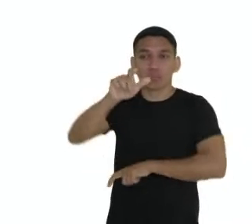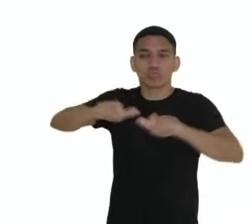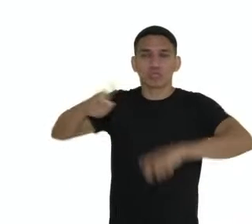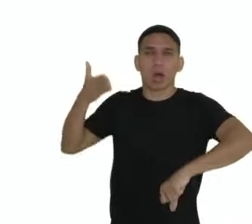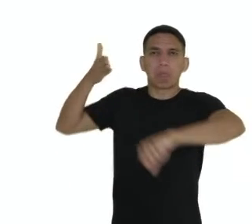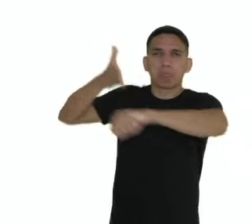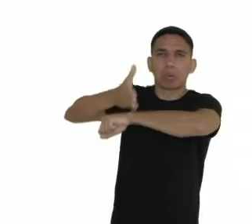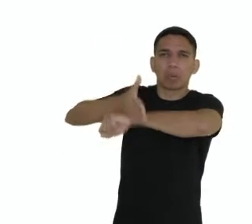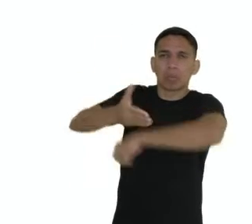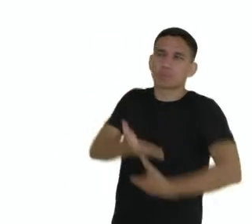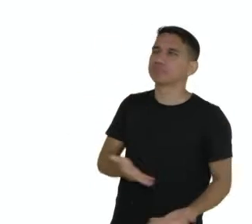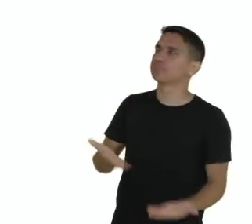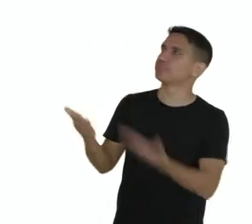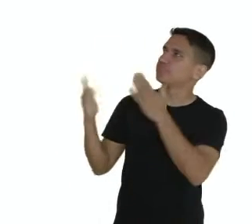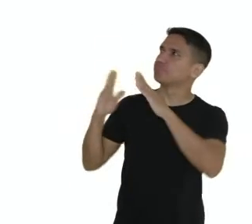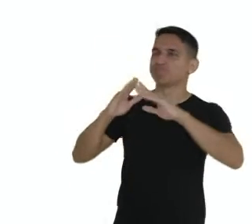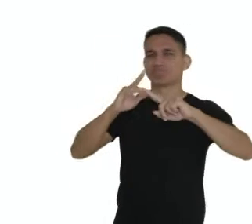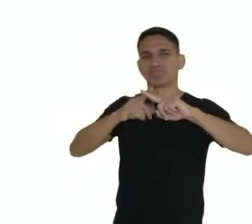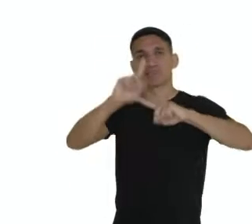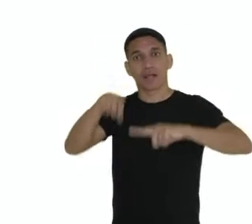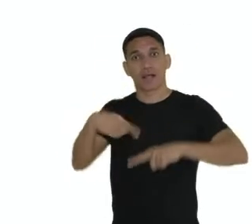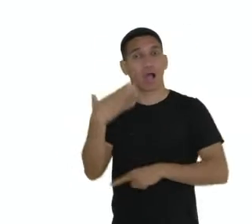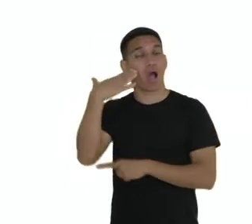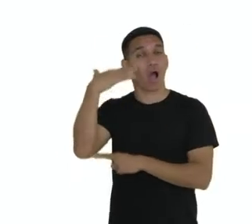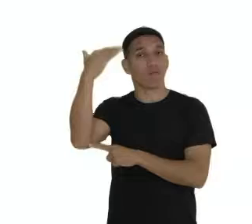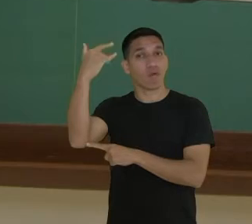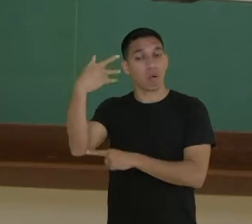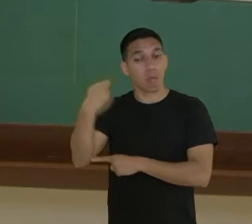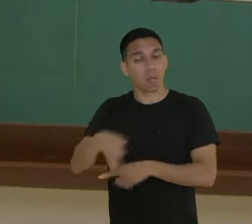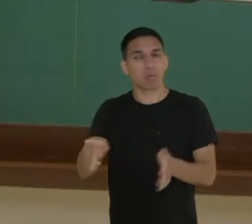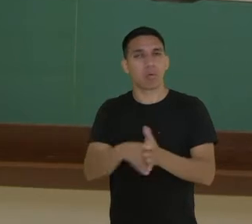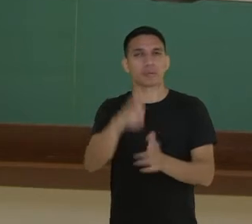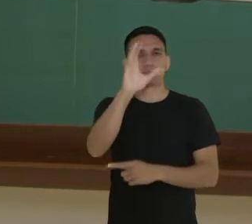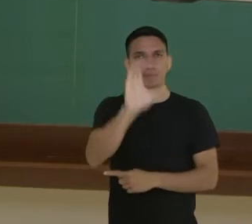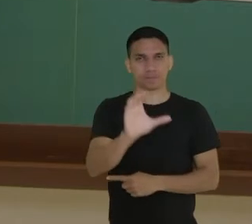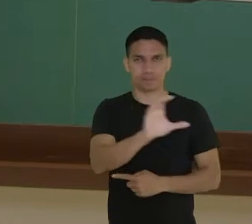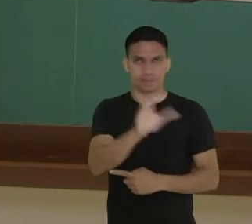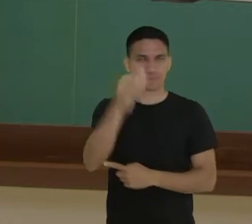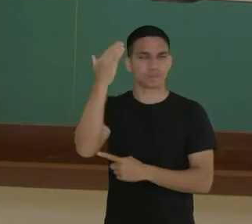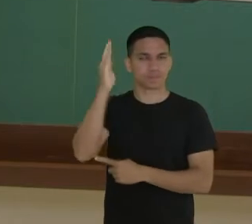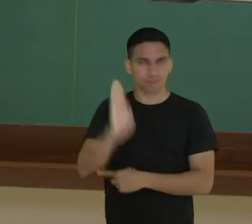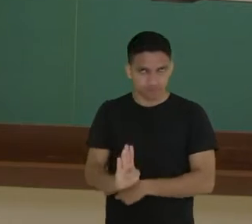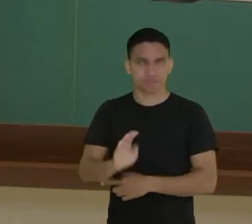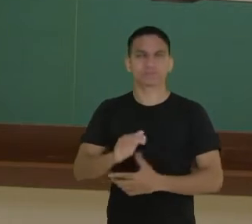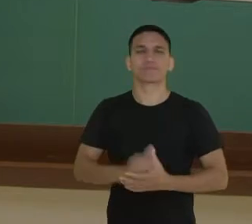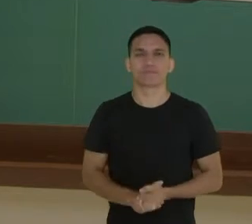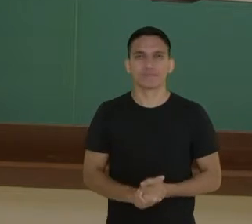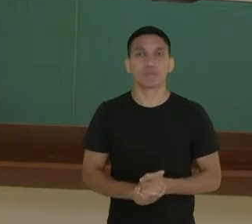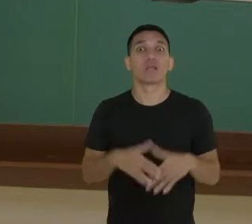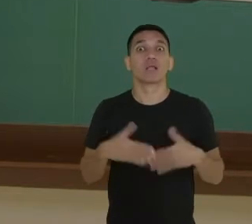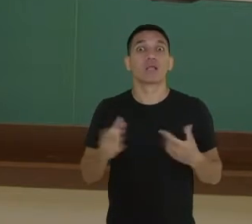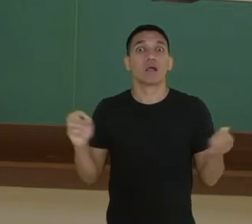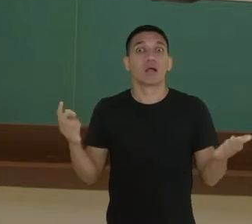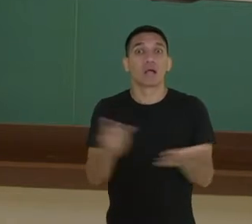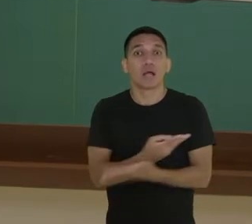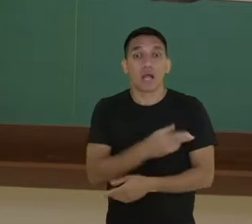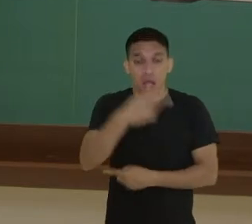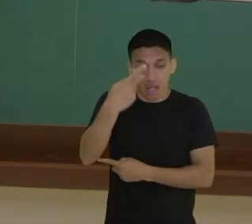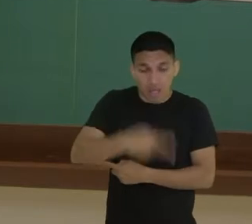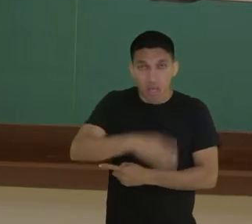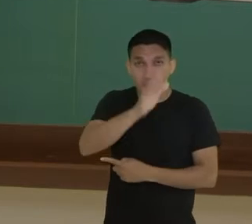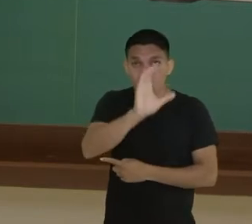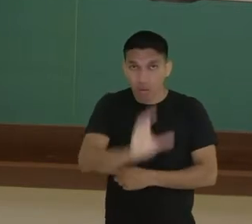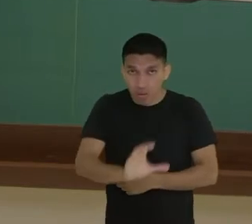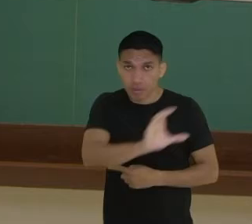este templo. É um templo muito conhecido pelos católicos brasileiros, E a Igreja Católica no Brasil, ela sempre foi